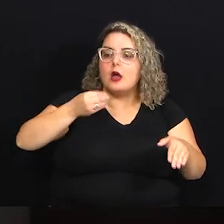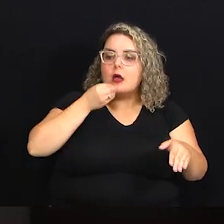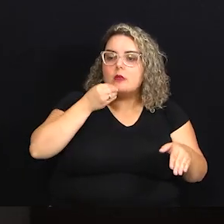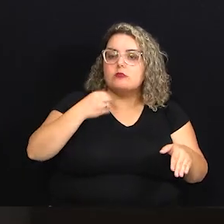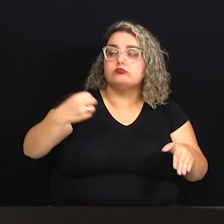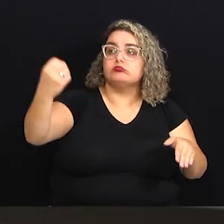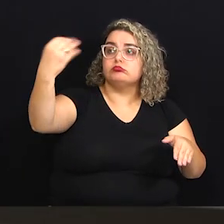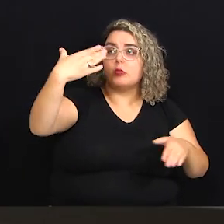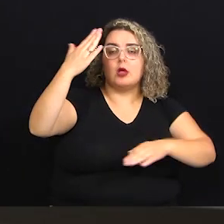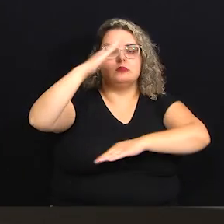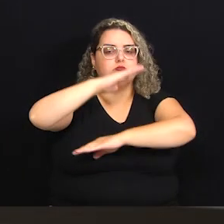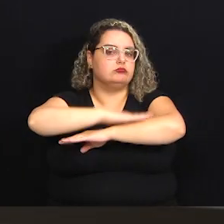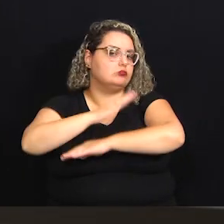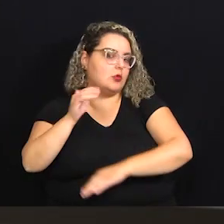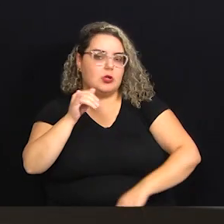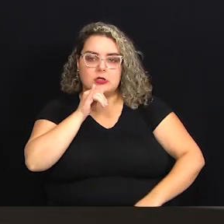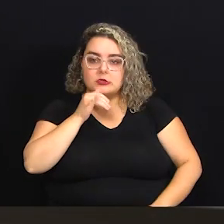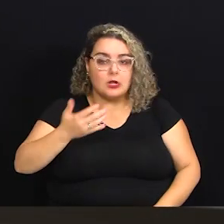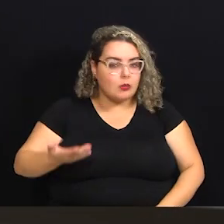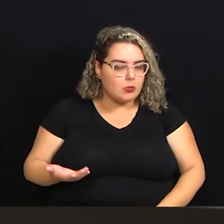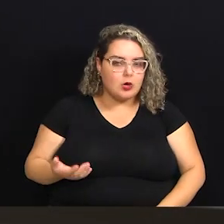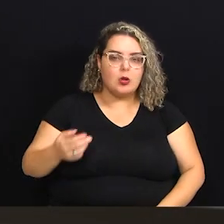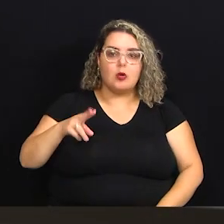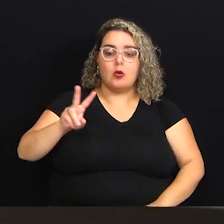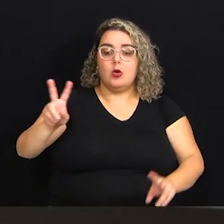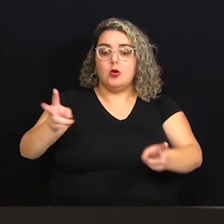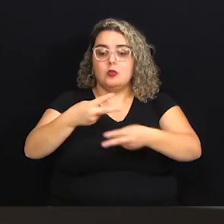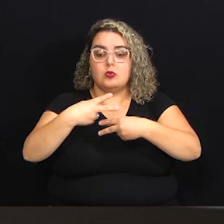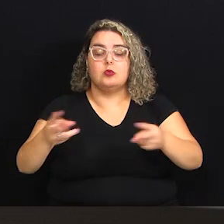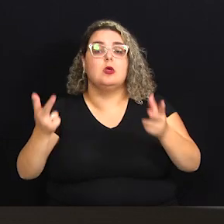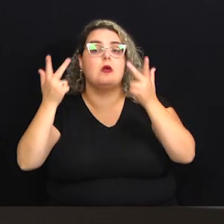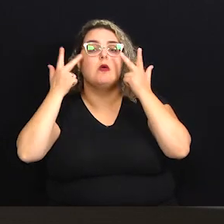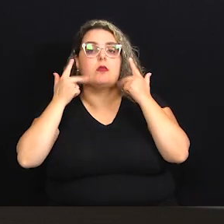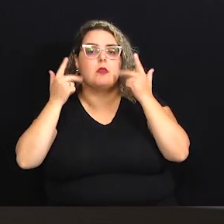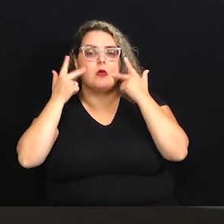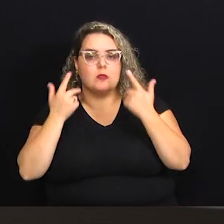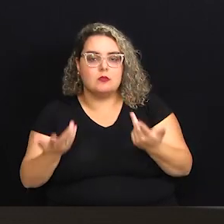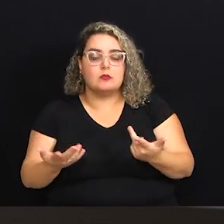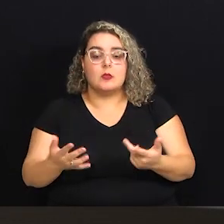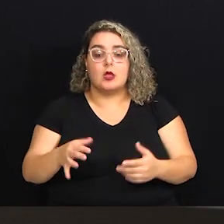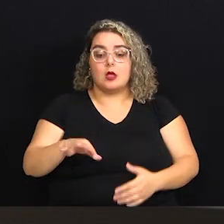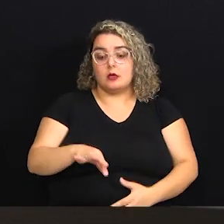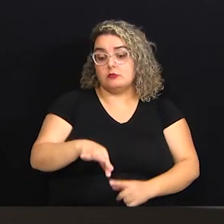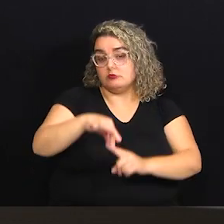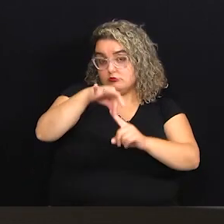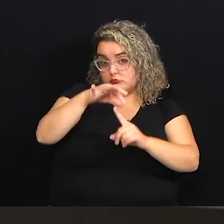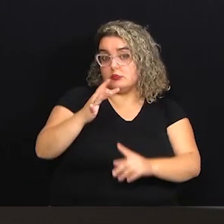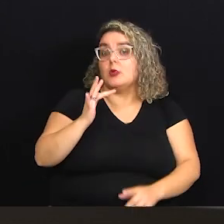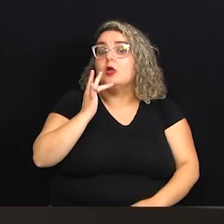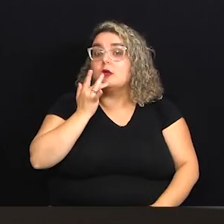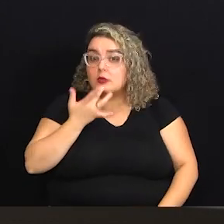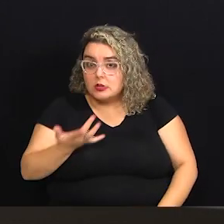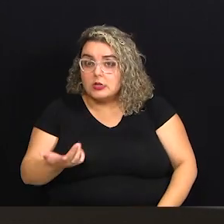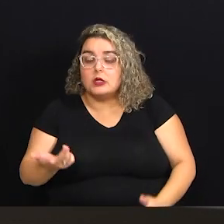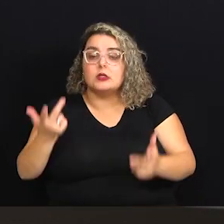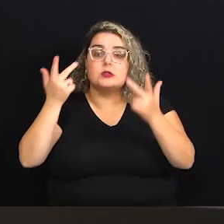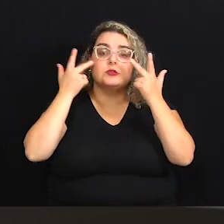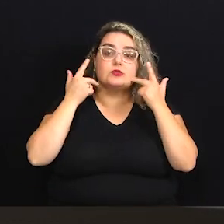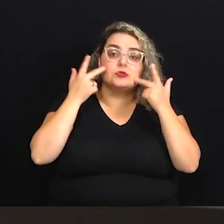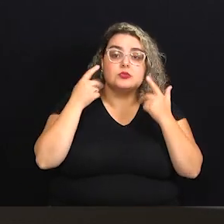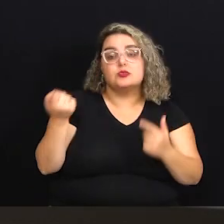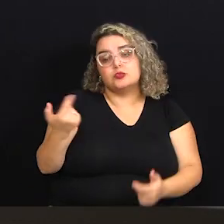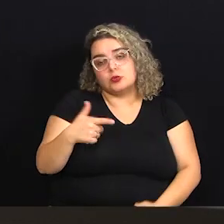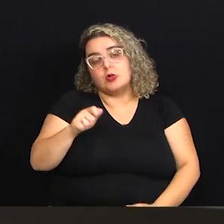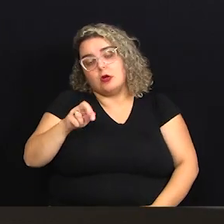mesa para aproveitar melhor a luz natural de uma janela, por exemplo, ou uma ventilação natural, e preferir essa